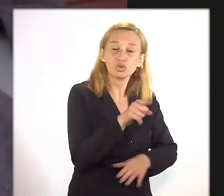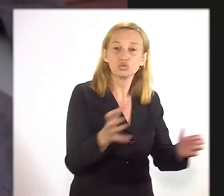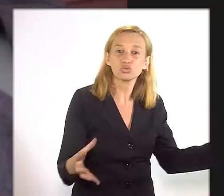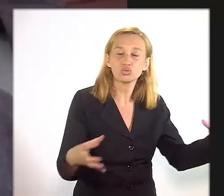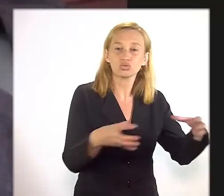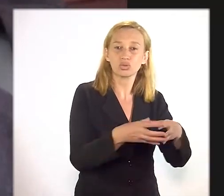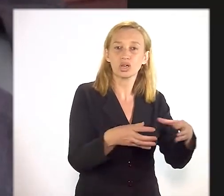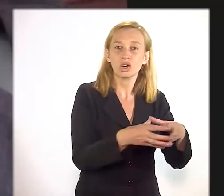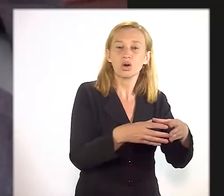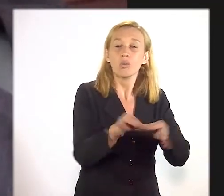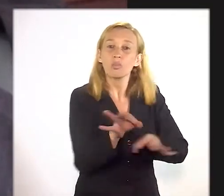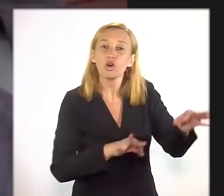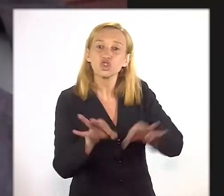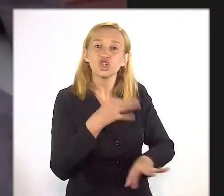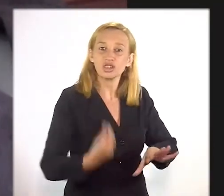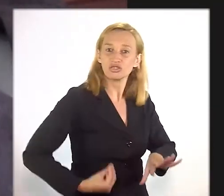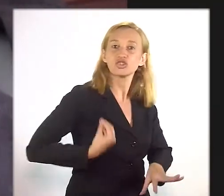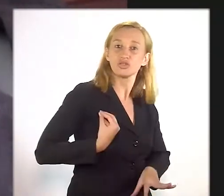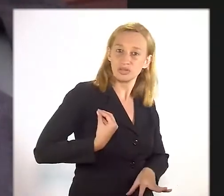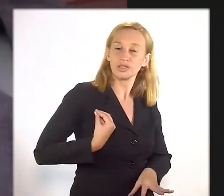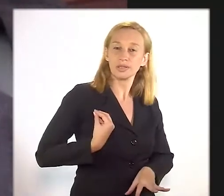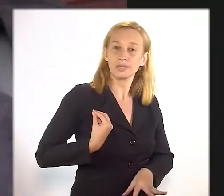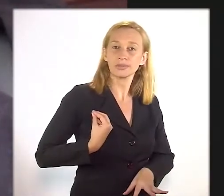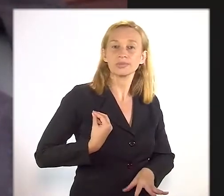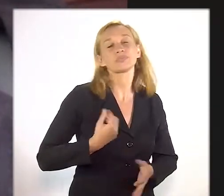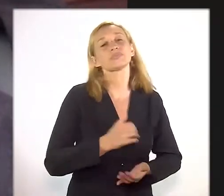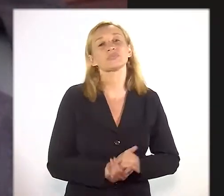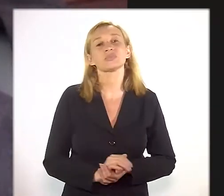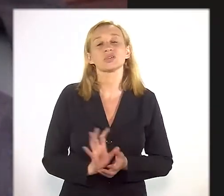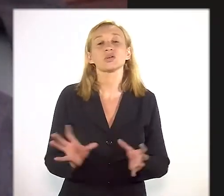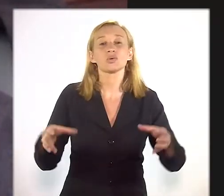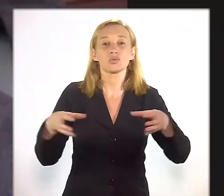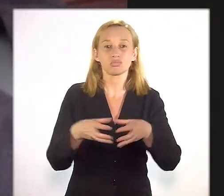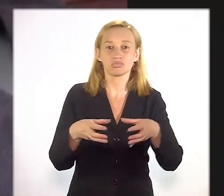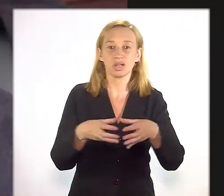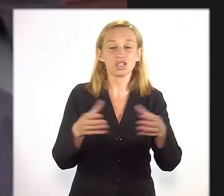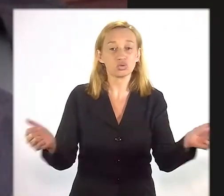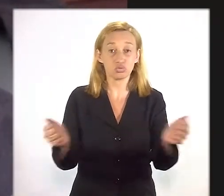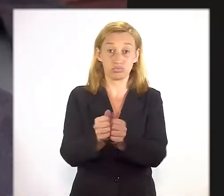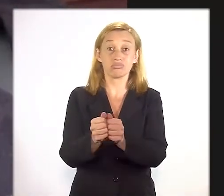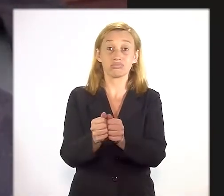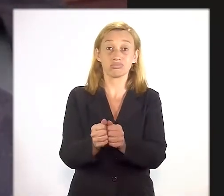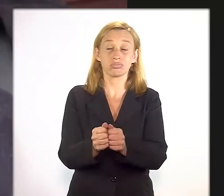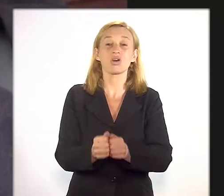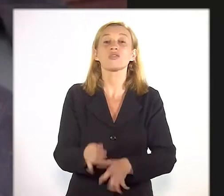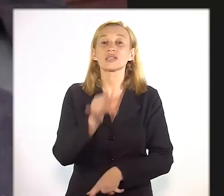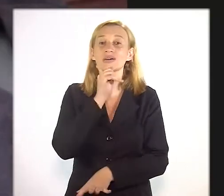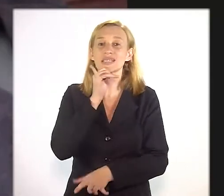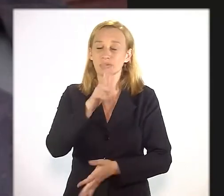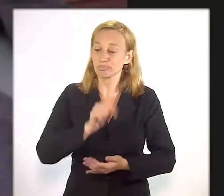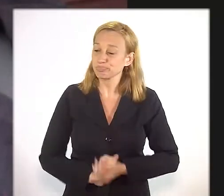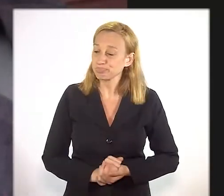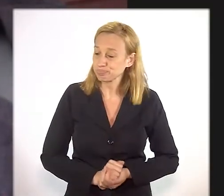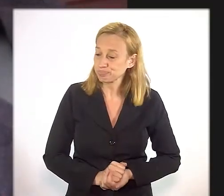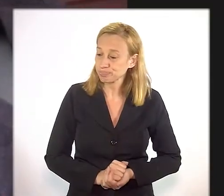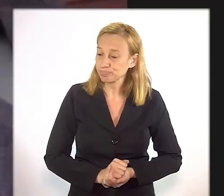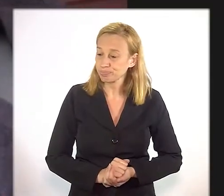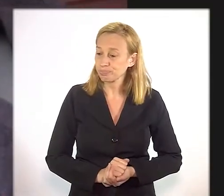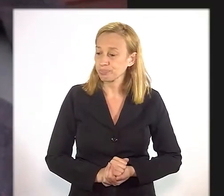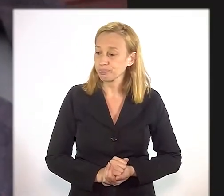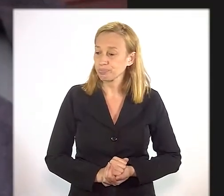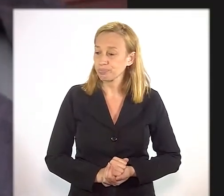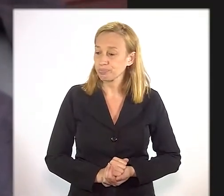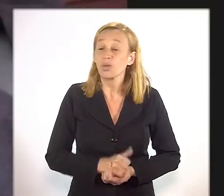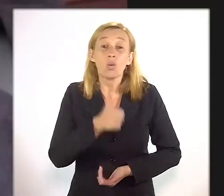eles projetos de vida, roteiros de currículo de subjetividade, comunidade e consciência planetária. Vou dar um exemplo de consciência